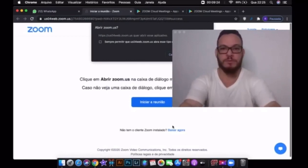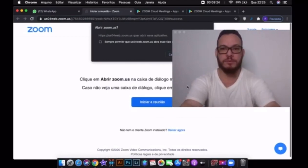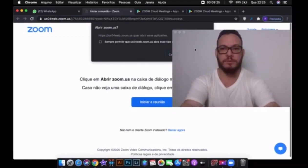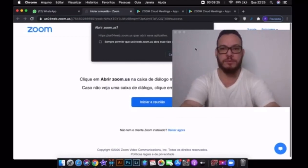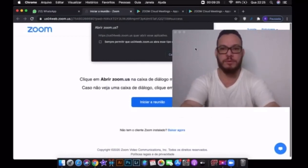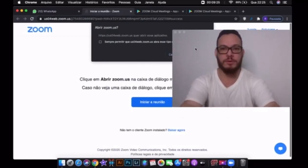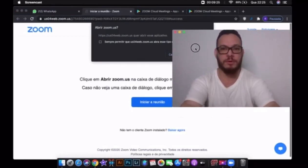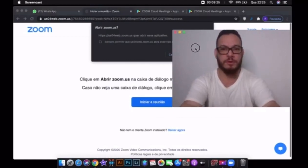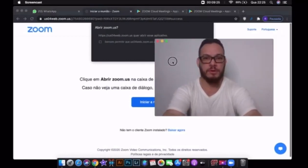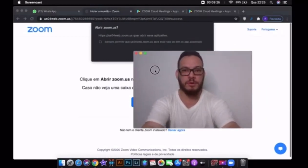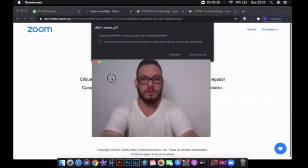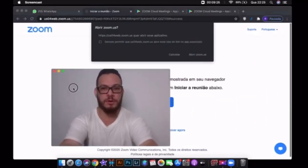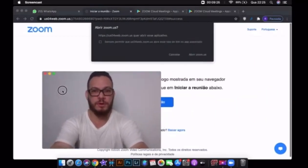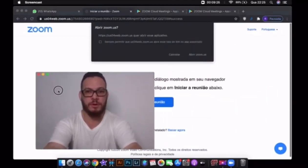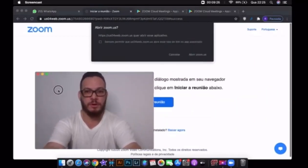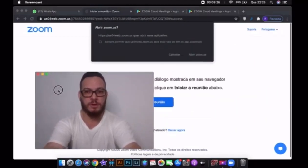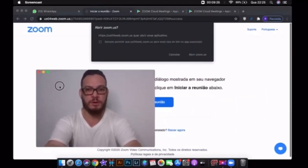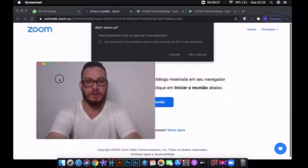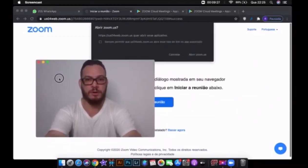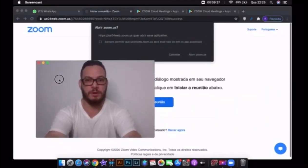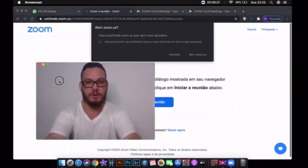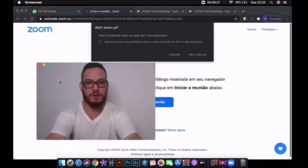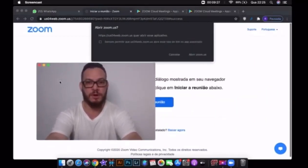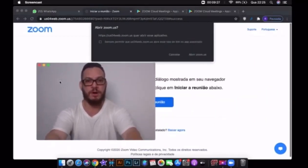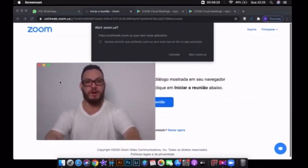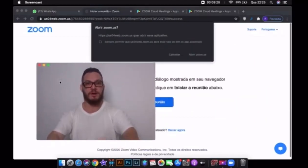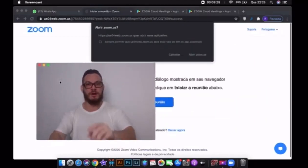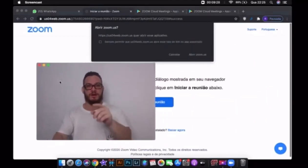e aí vai abrir lá na internet perguntando isso aqui.